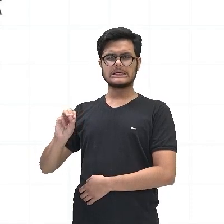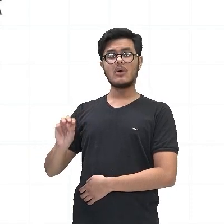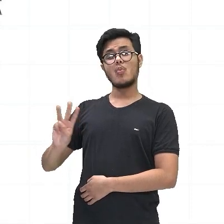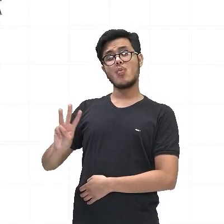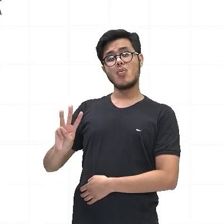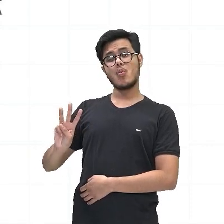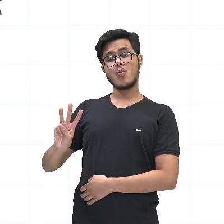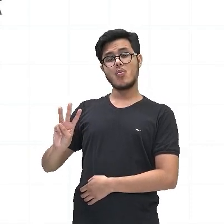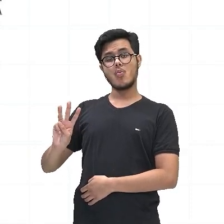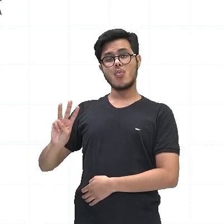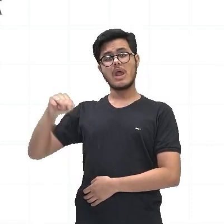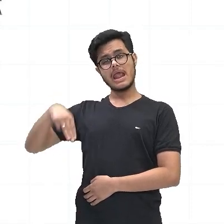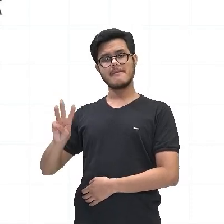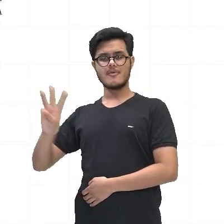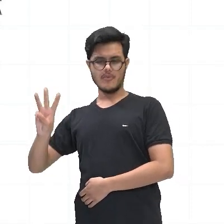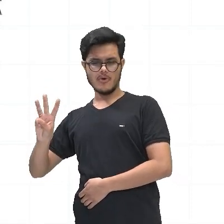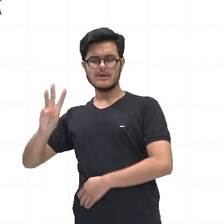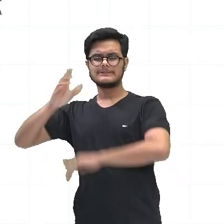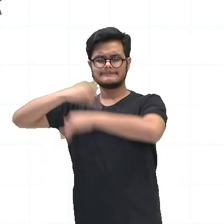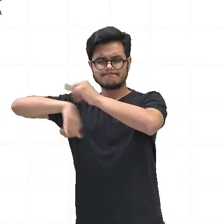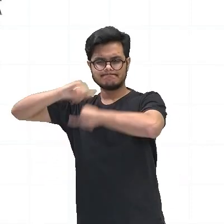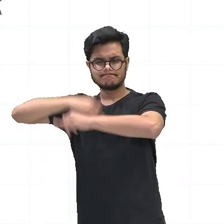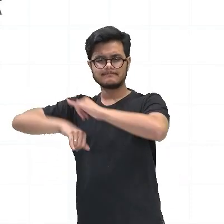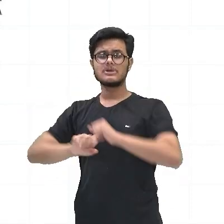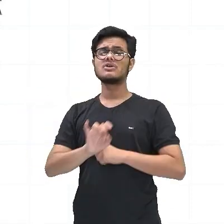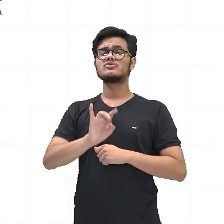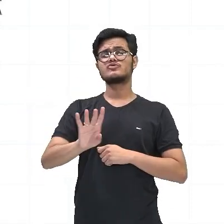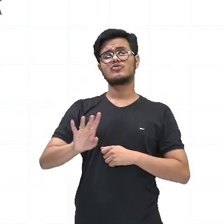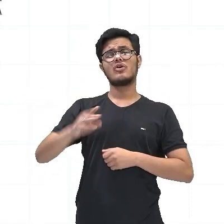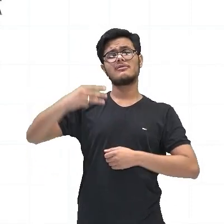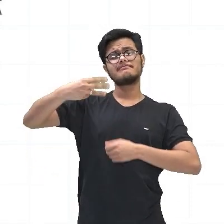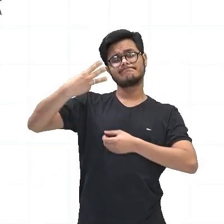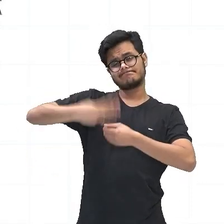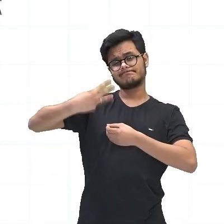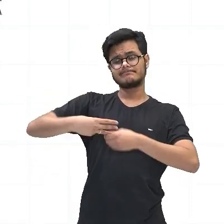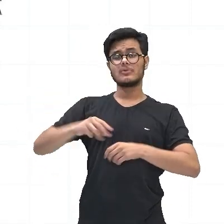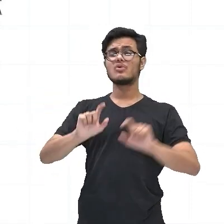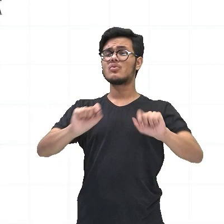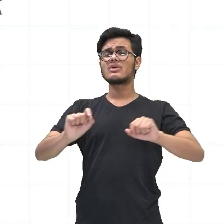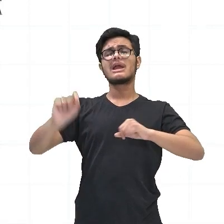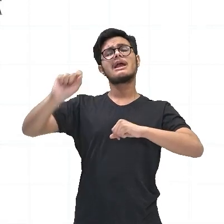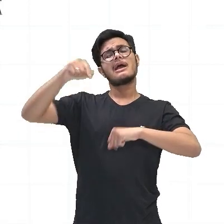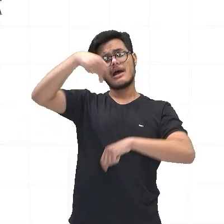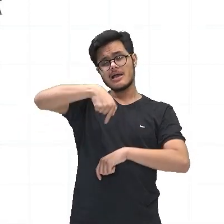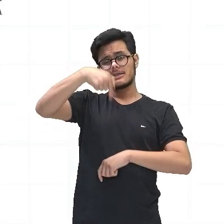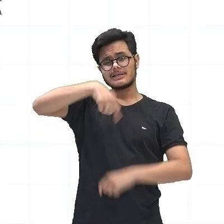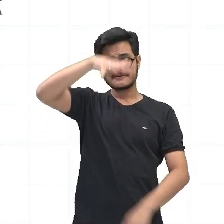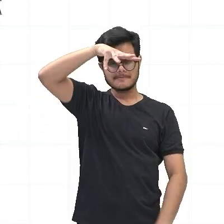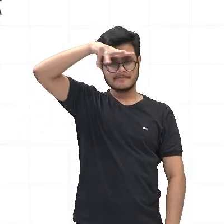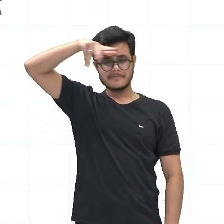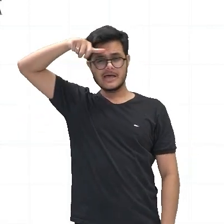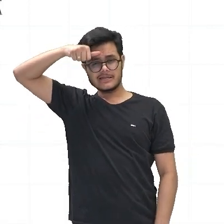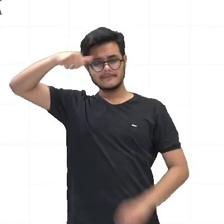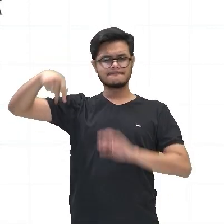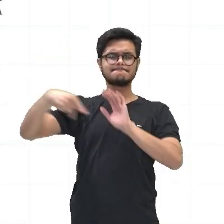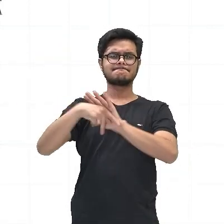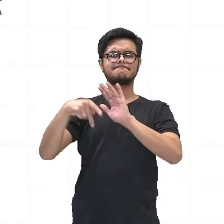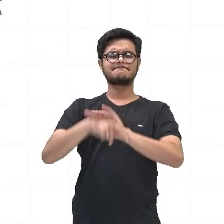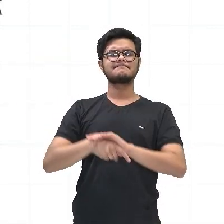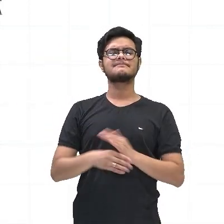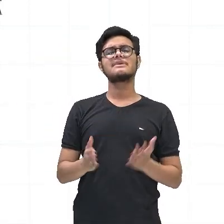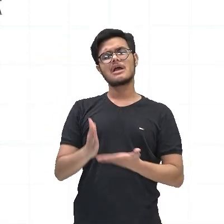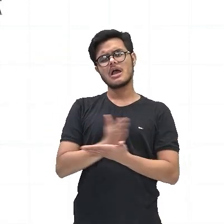demanda energética de apenas um dos municípios, né, que é Manaus, aí faz parte dos